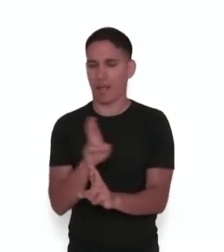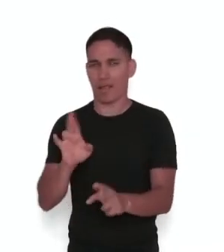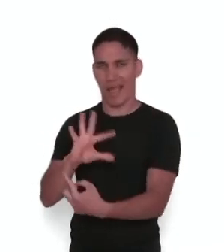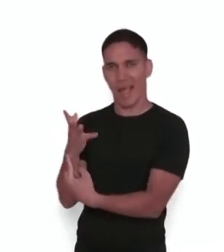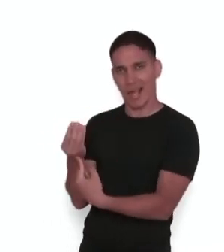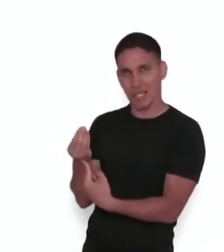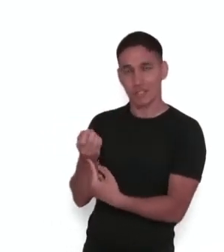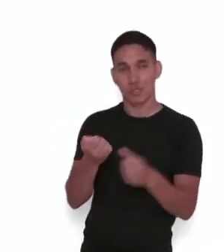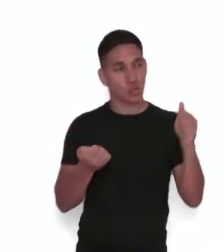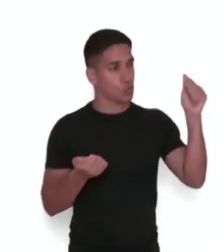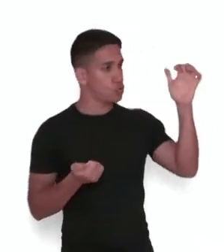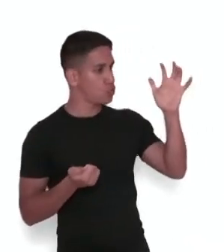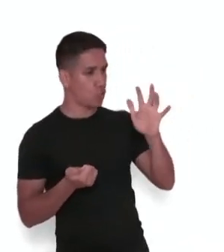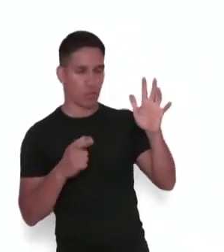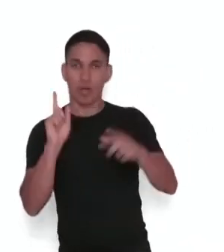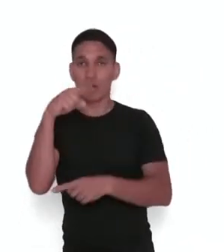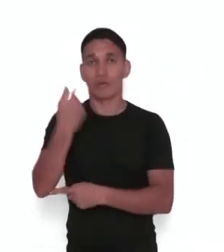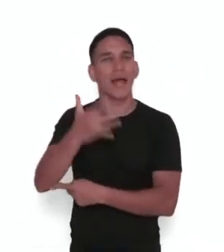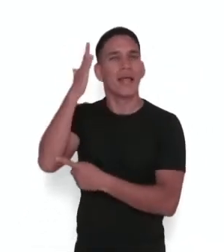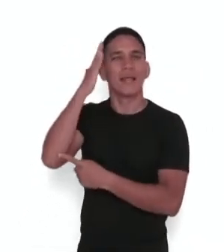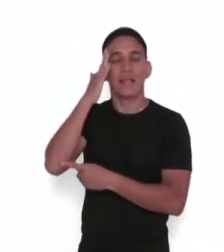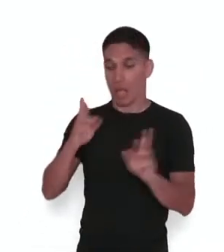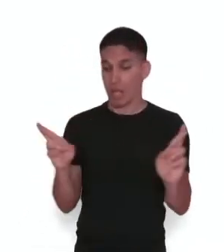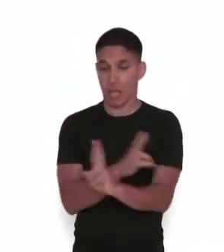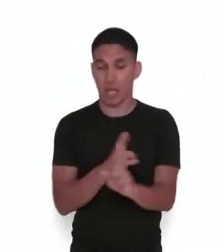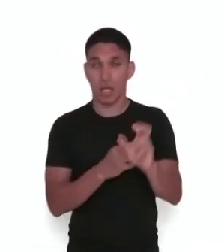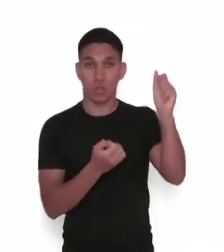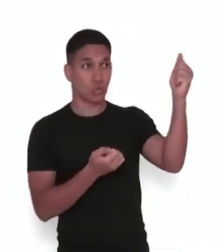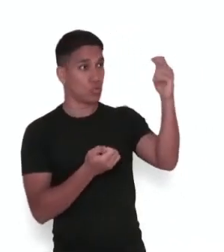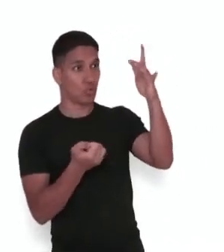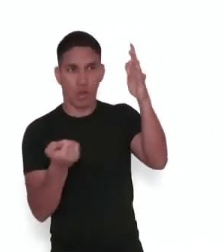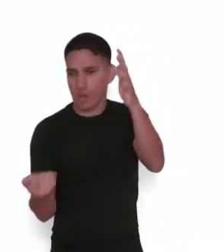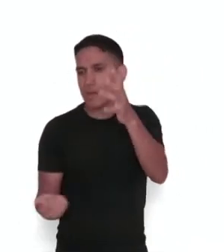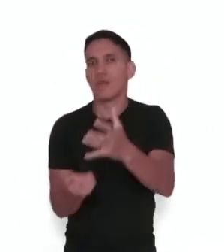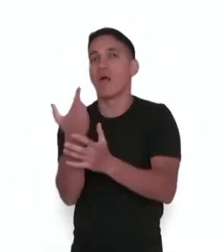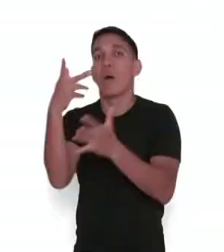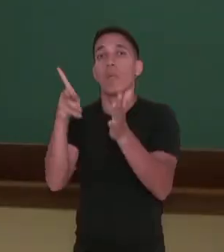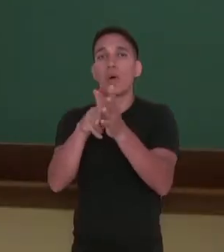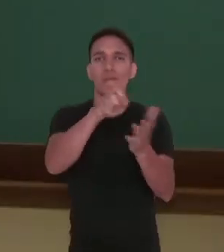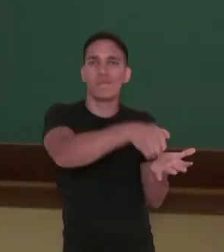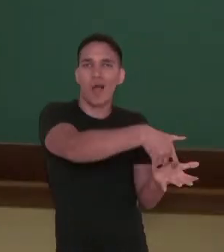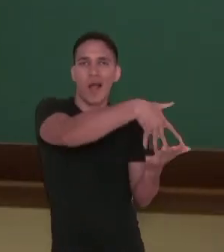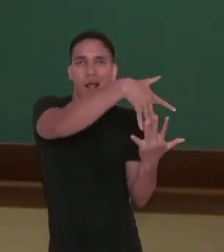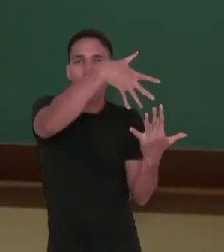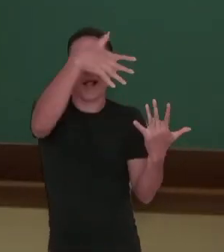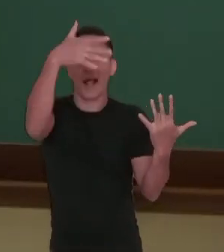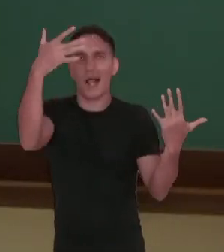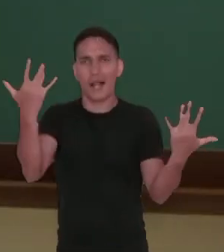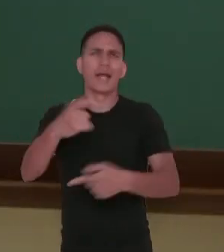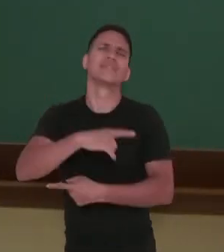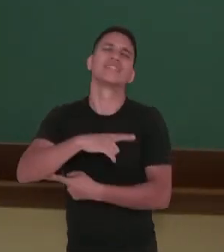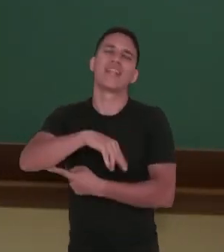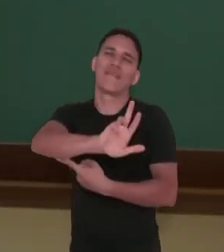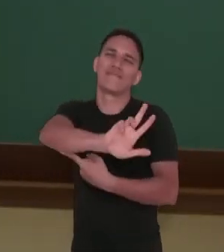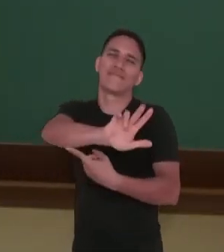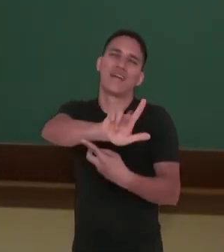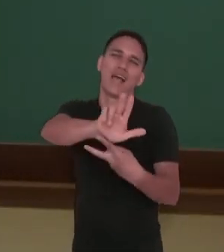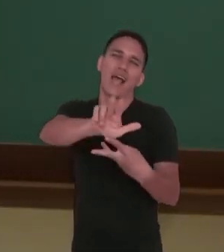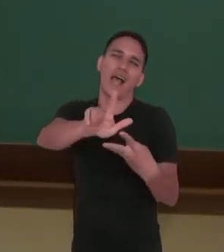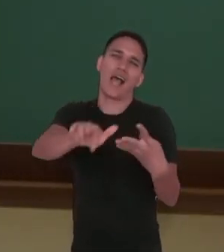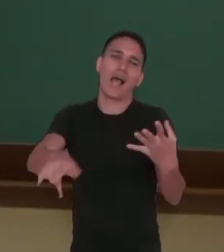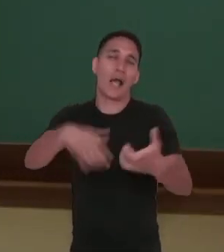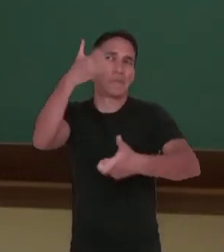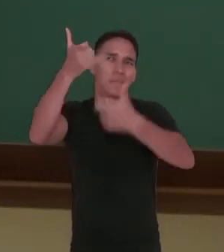luz, vamos entender a relação da luz e o surgimento de um arco-íris. Existem vários contos